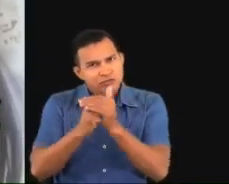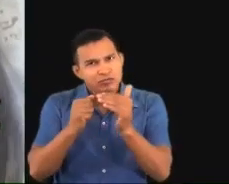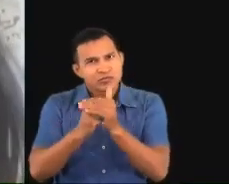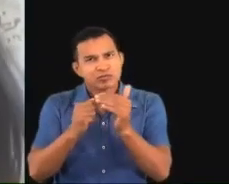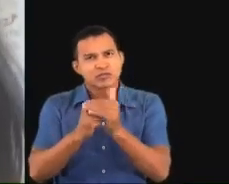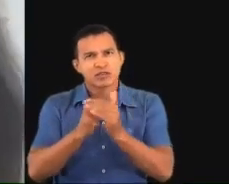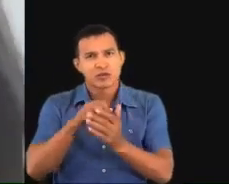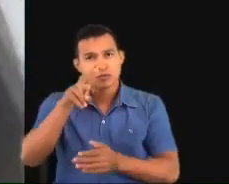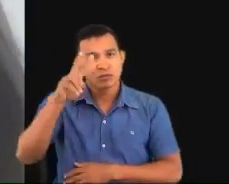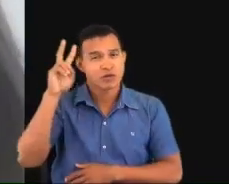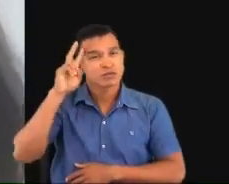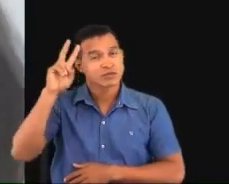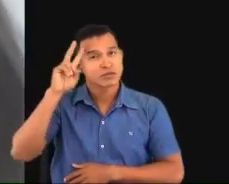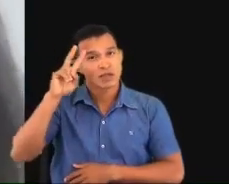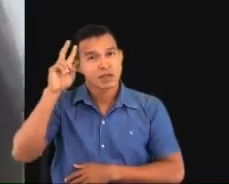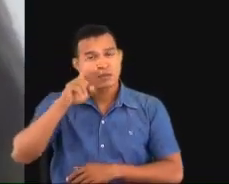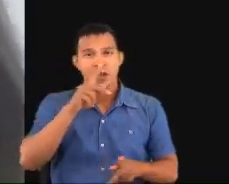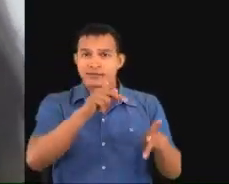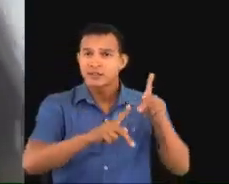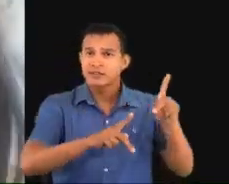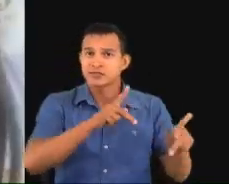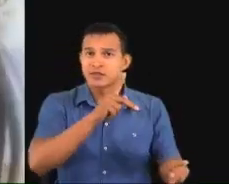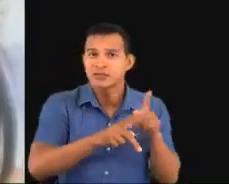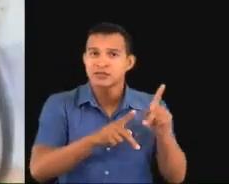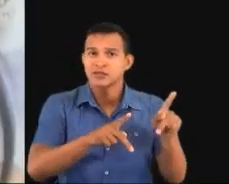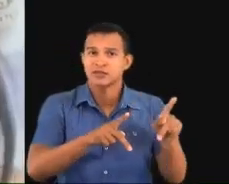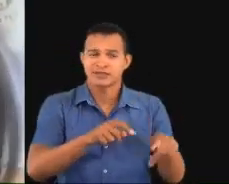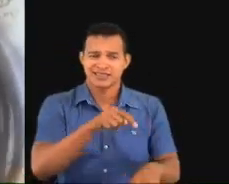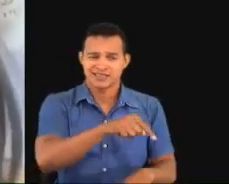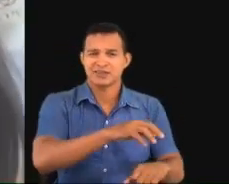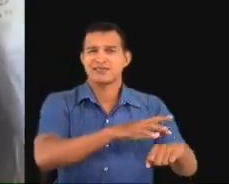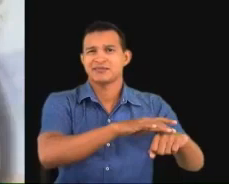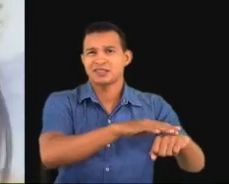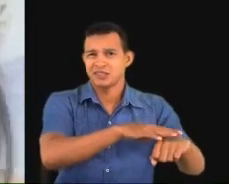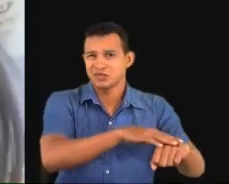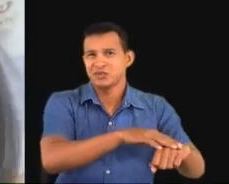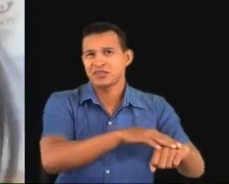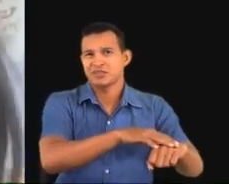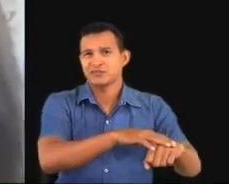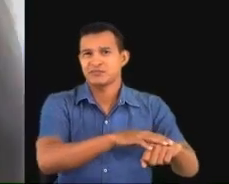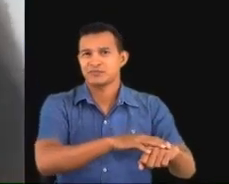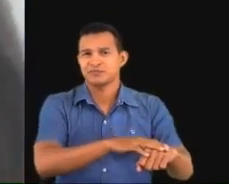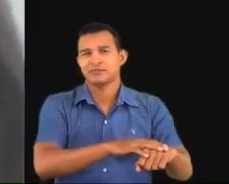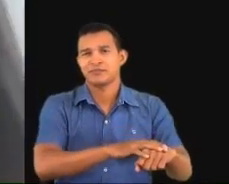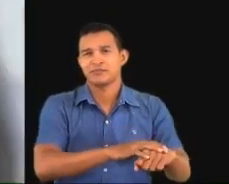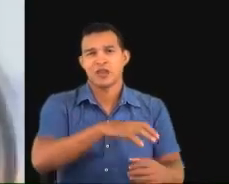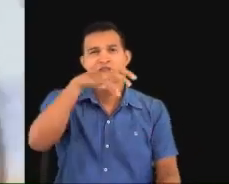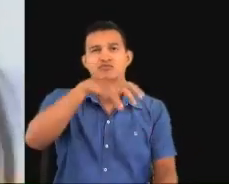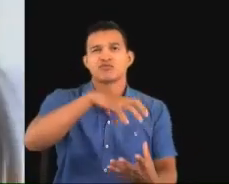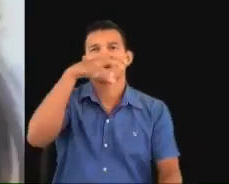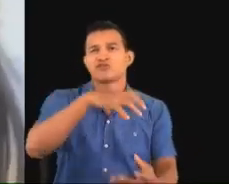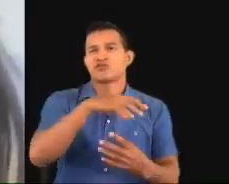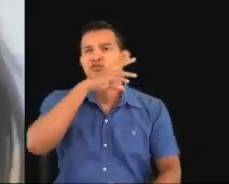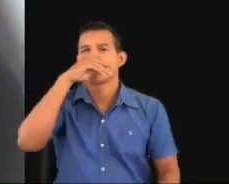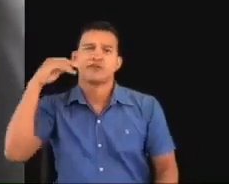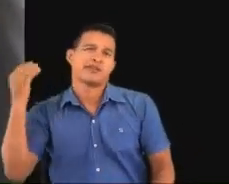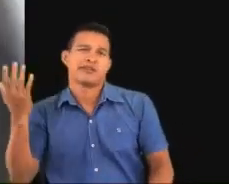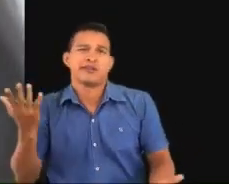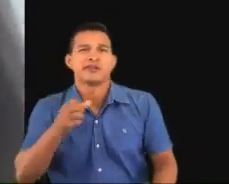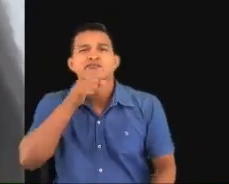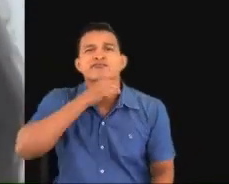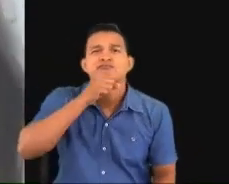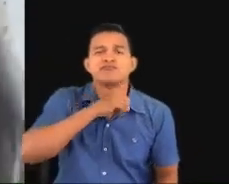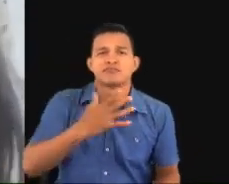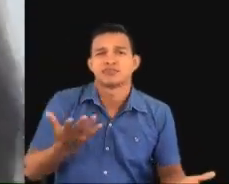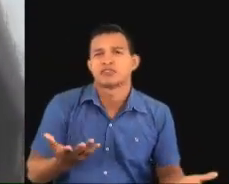sempre lembrar das pessoas que têm familiares que estão pegando essa doença, se por serem adultos ou grupo de risco. Imagine perder